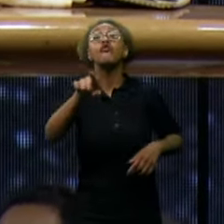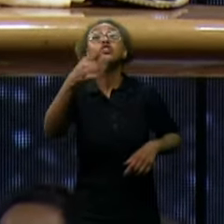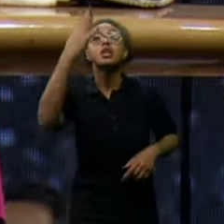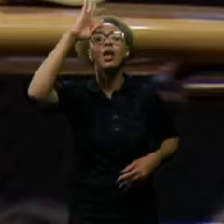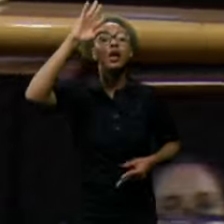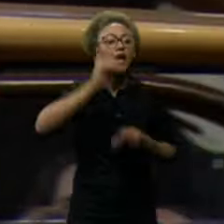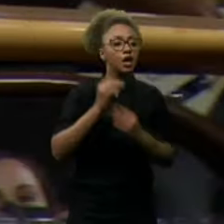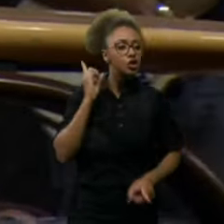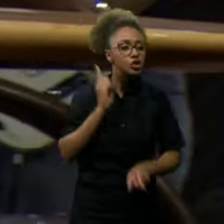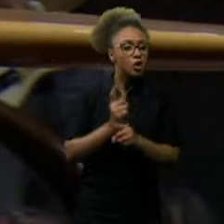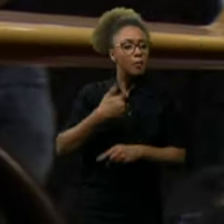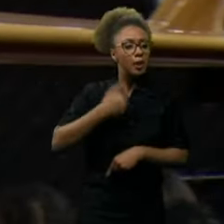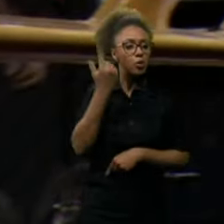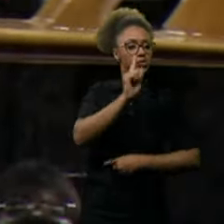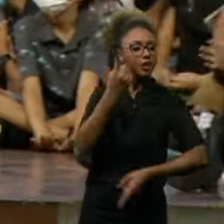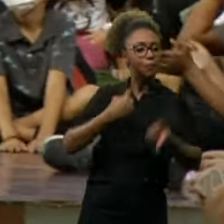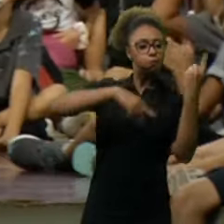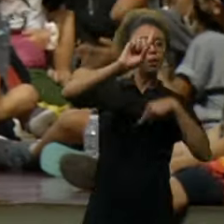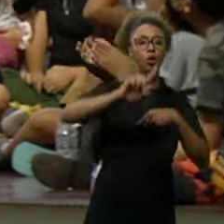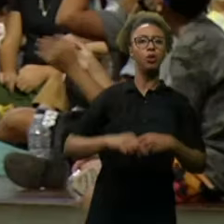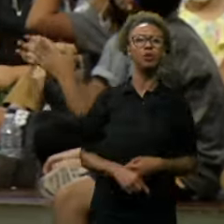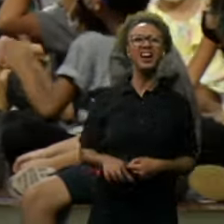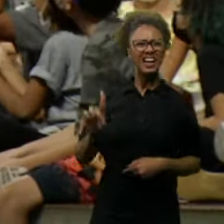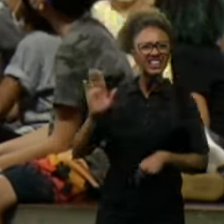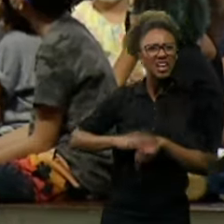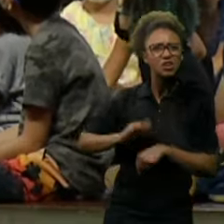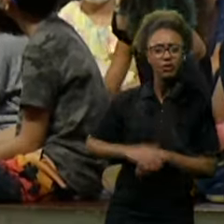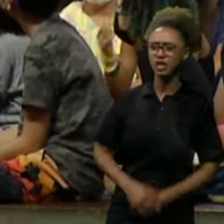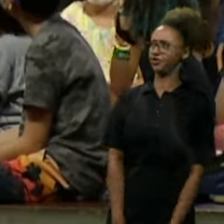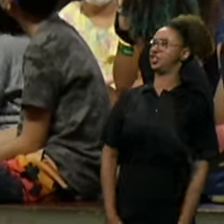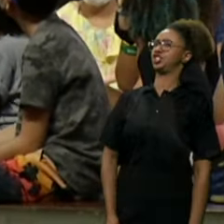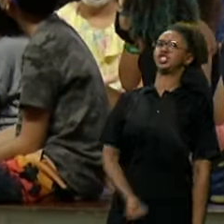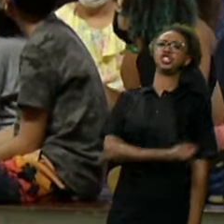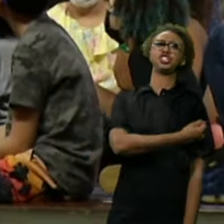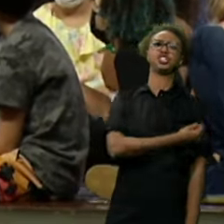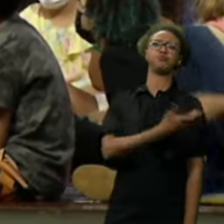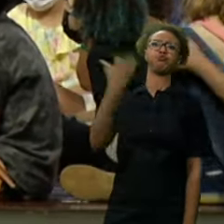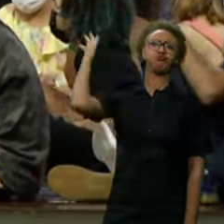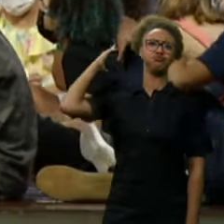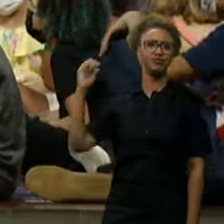parava achou Camila Será que Deus faz isso direto